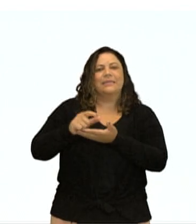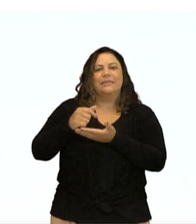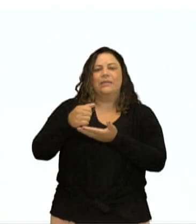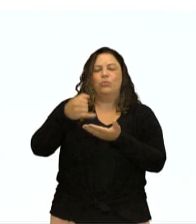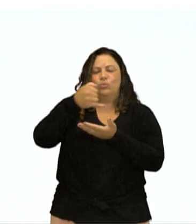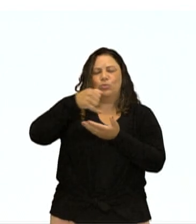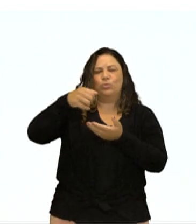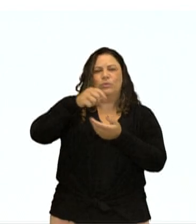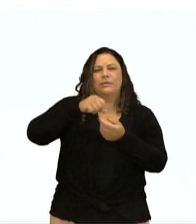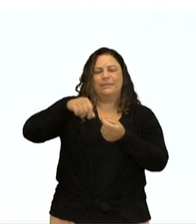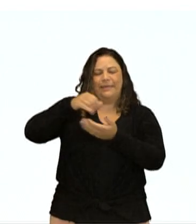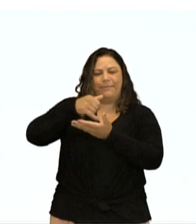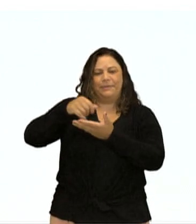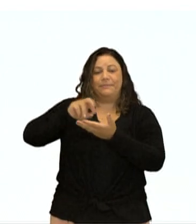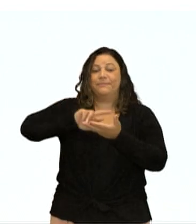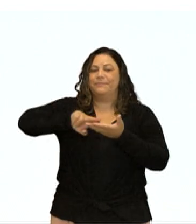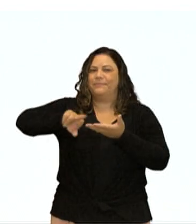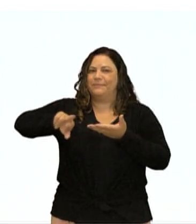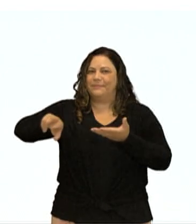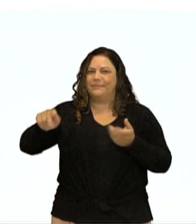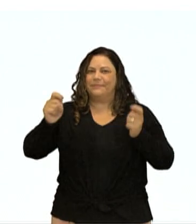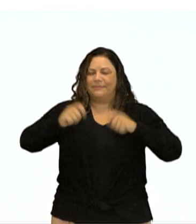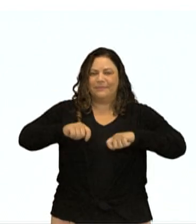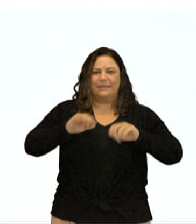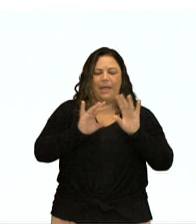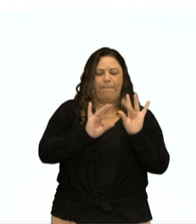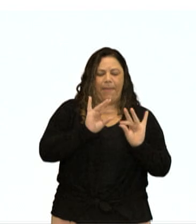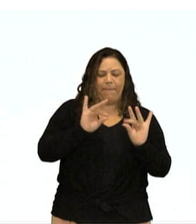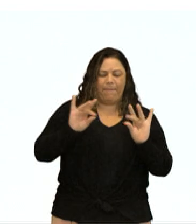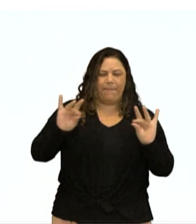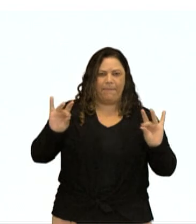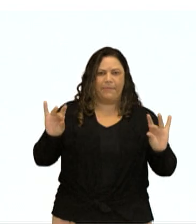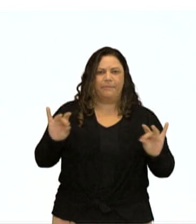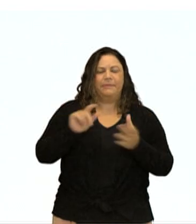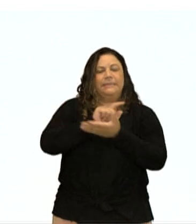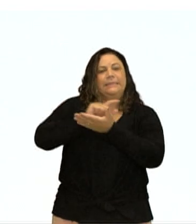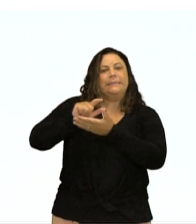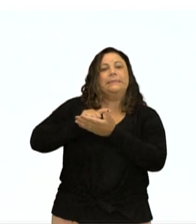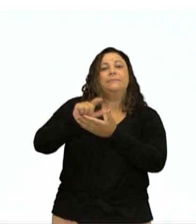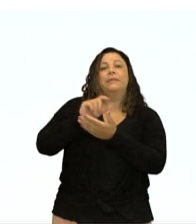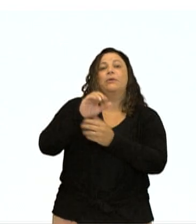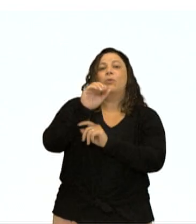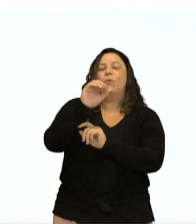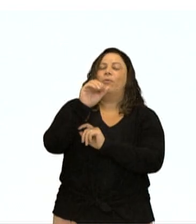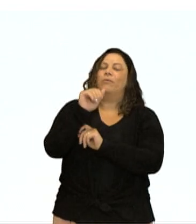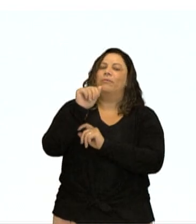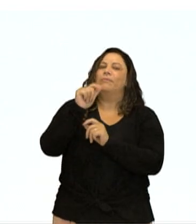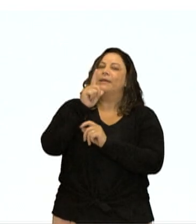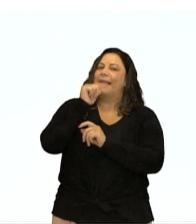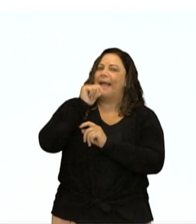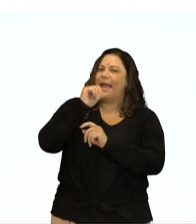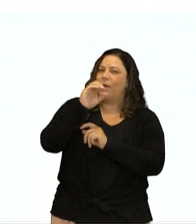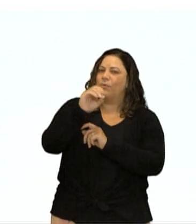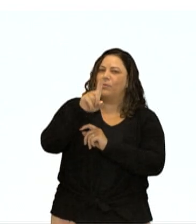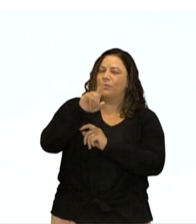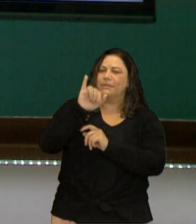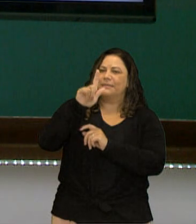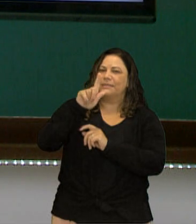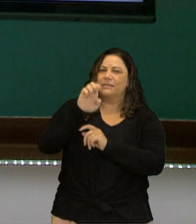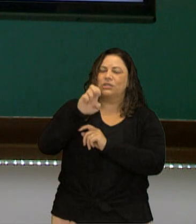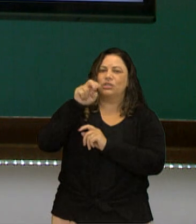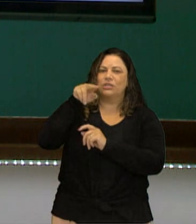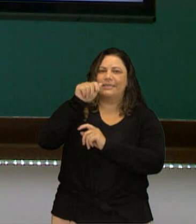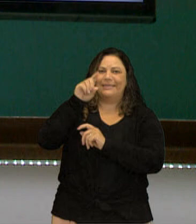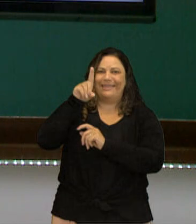oxigenada danifica as células dessa estrutura. Então, porque ela não utiliza o oxigênio do ar. E na